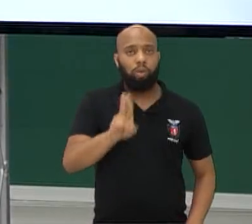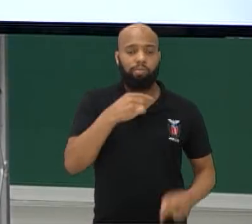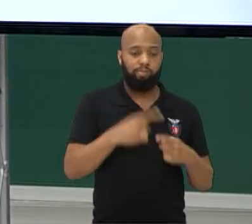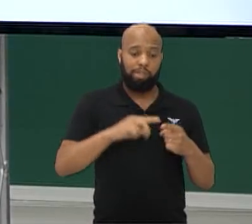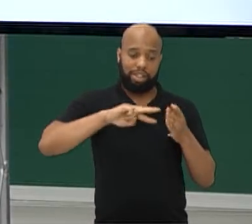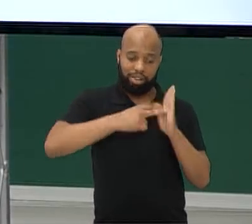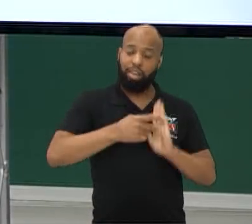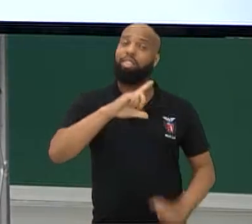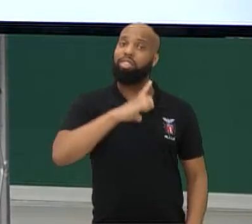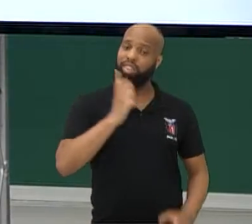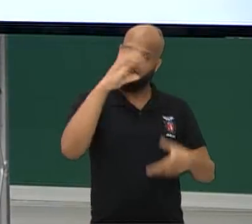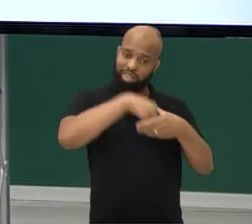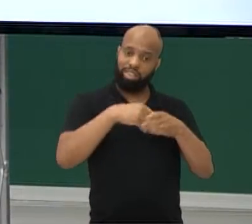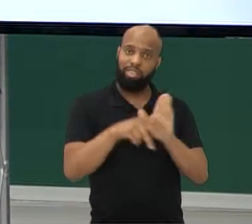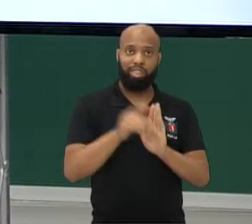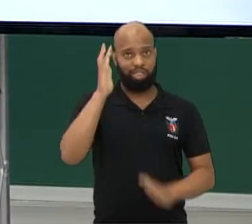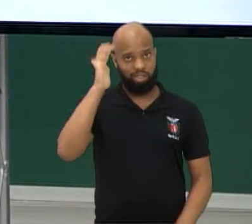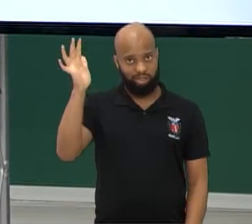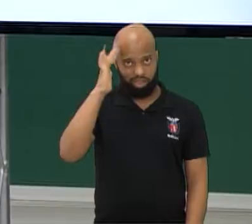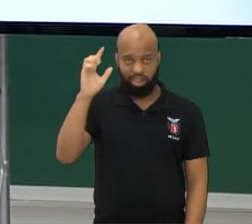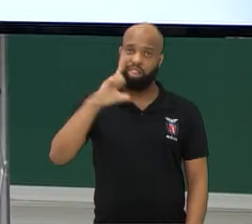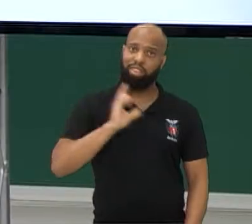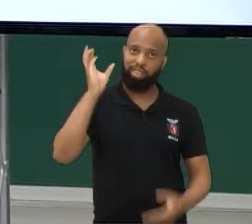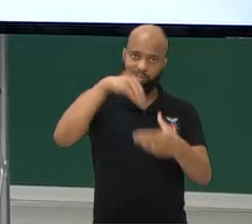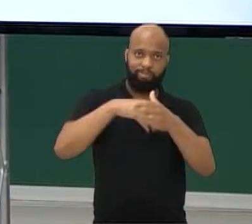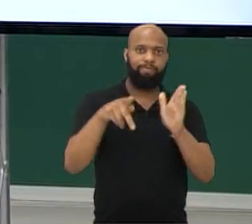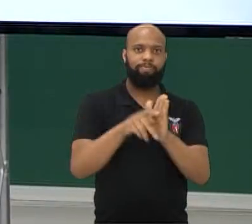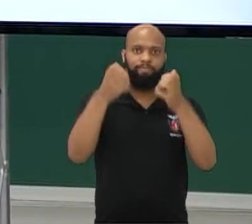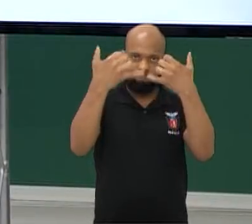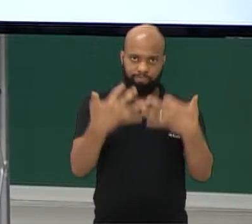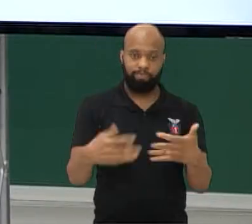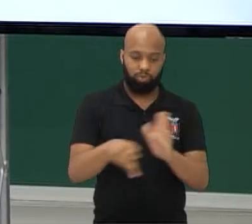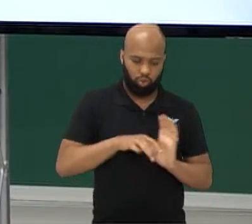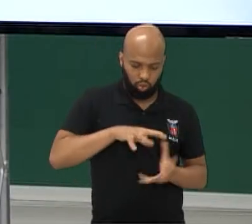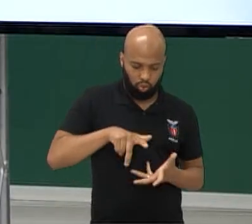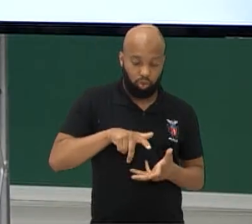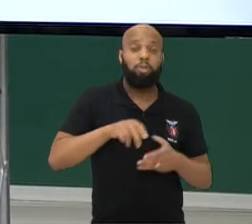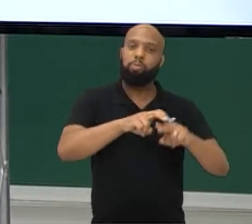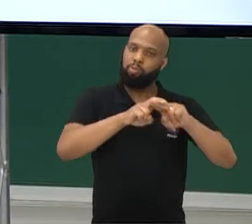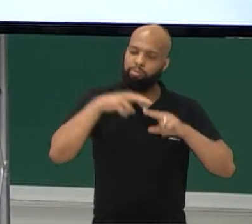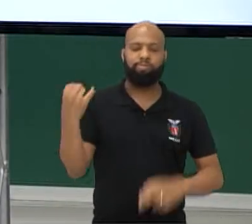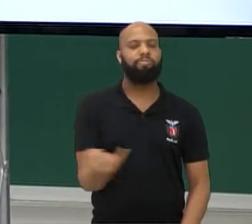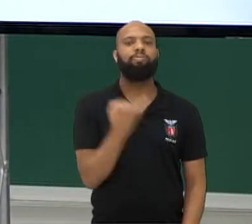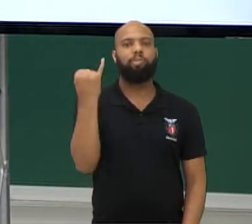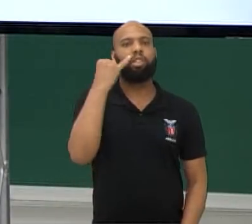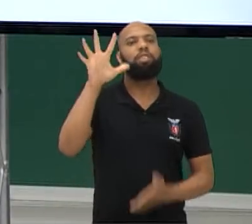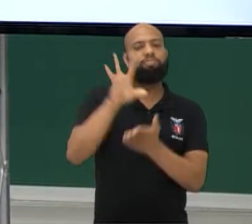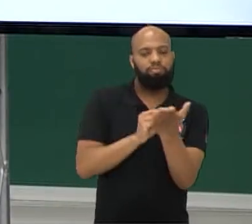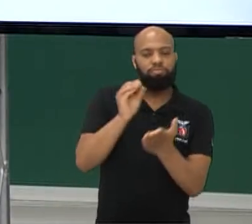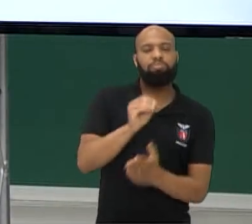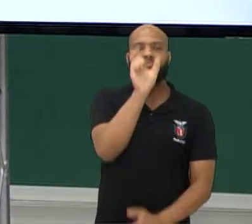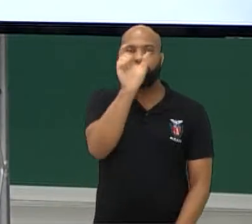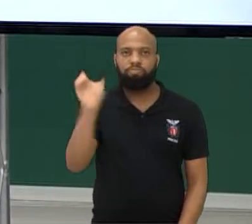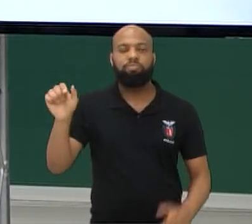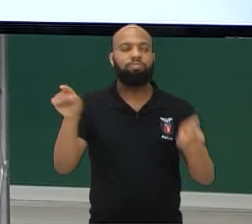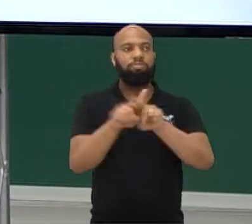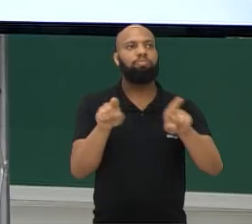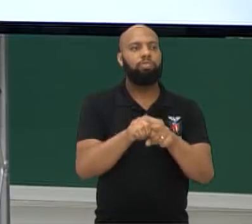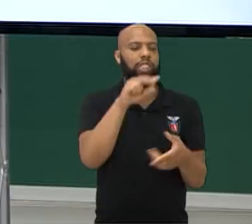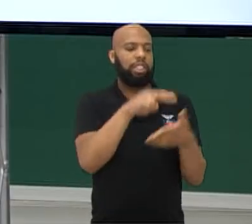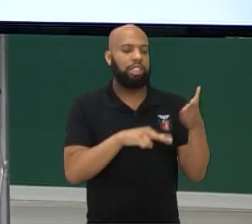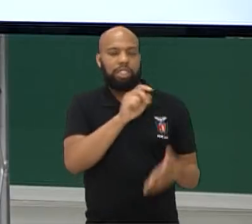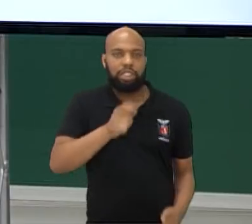um significado dentro de uma teoria, dentro de uma explicação do mundo. Por isso que é importante ter esses conceitos, buscar